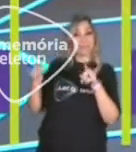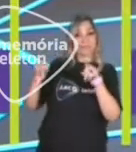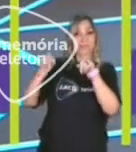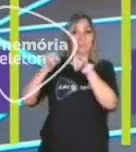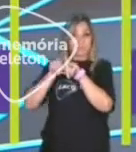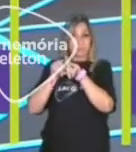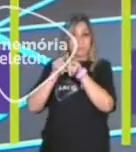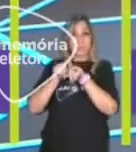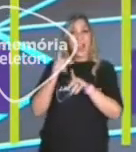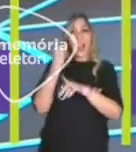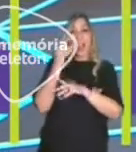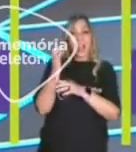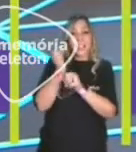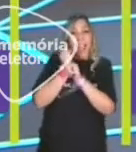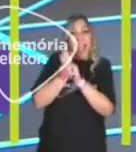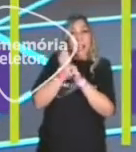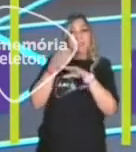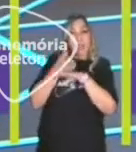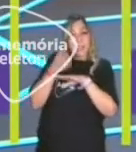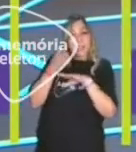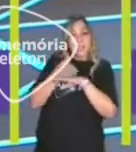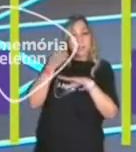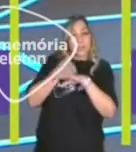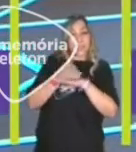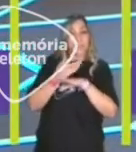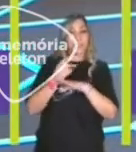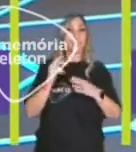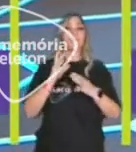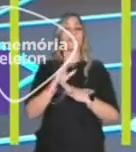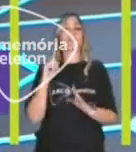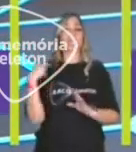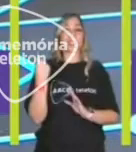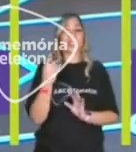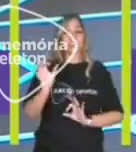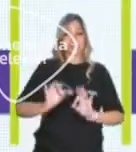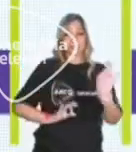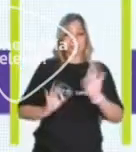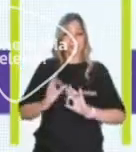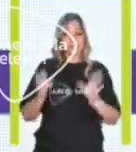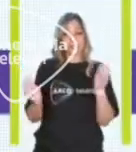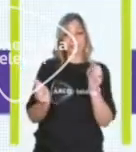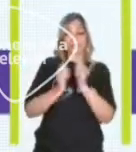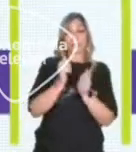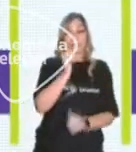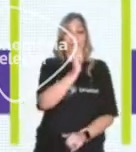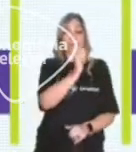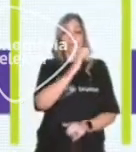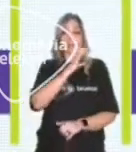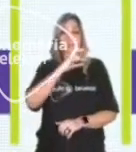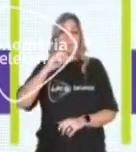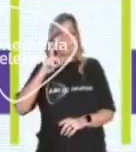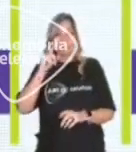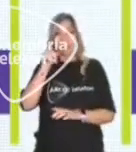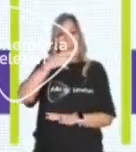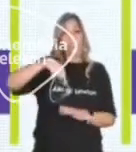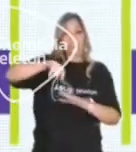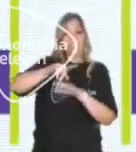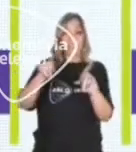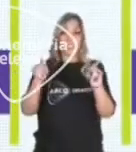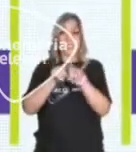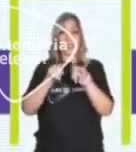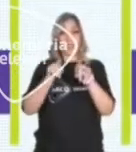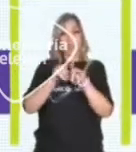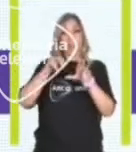estamos aqui a 15 anos já participando do nosso projeto aqui junto com as e de semana também com vocês